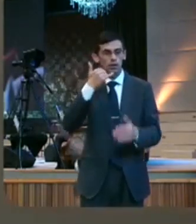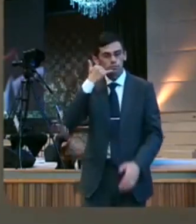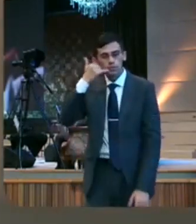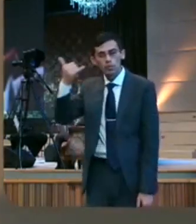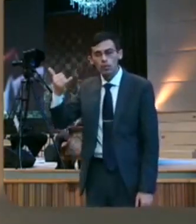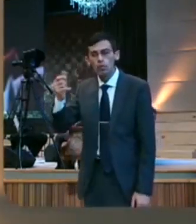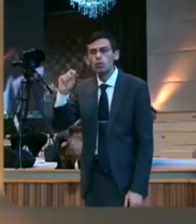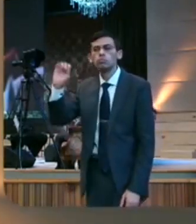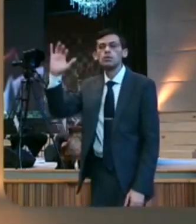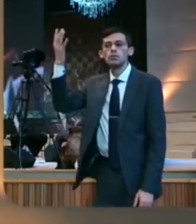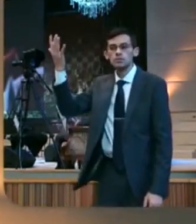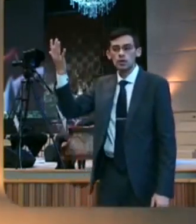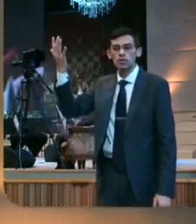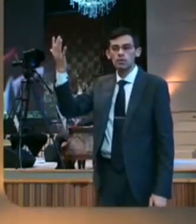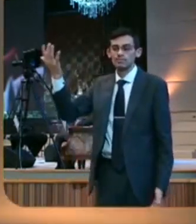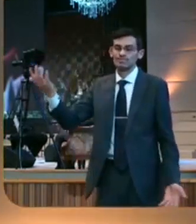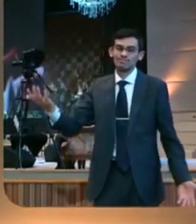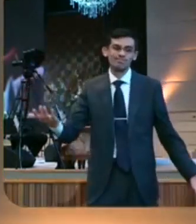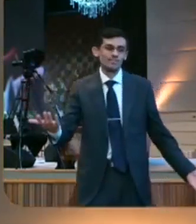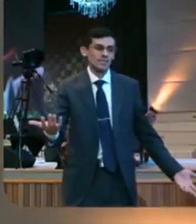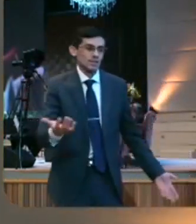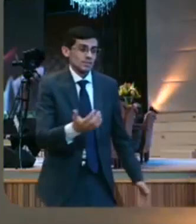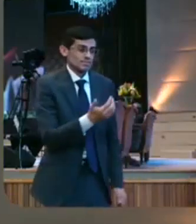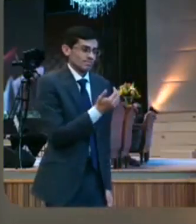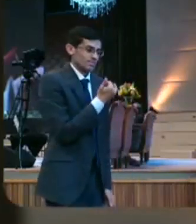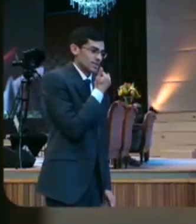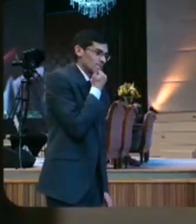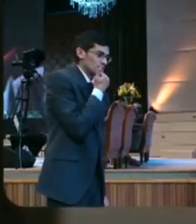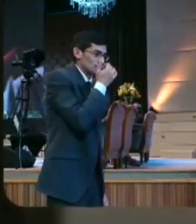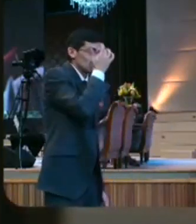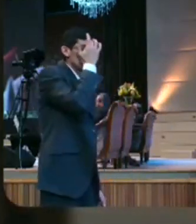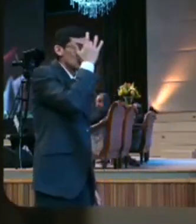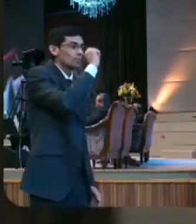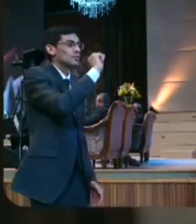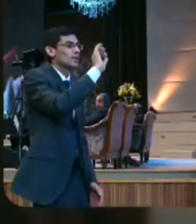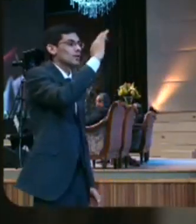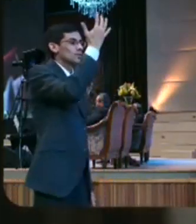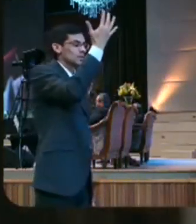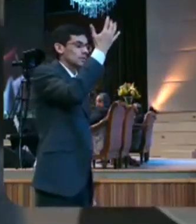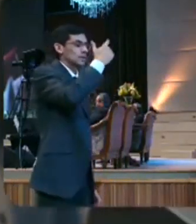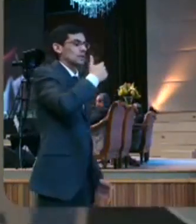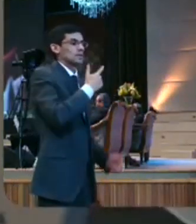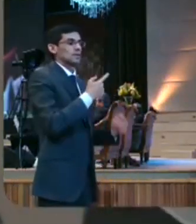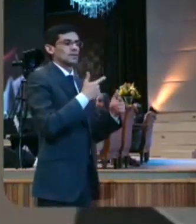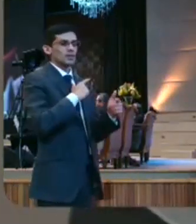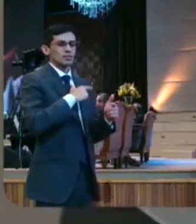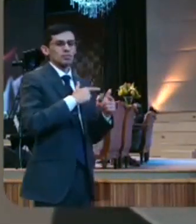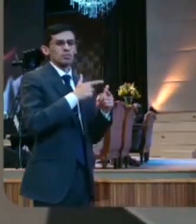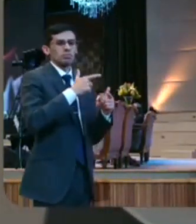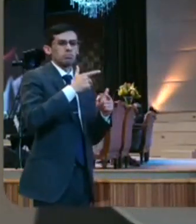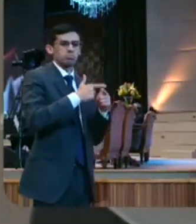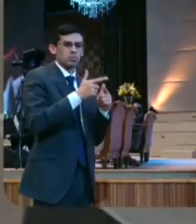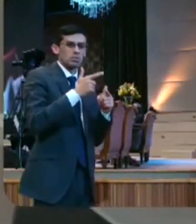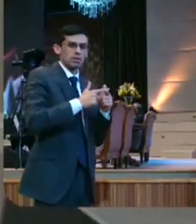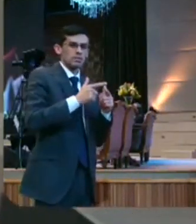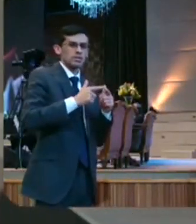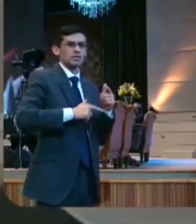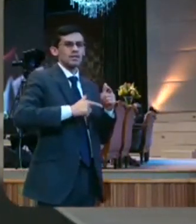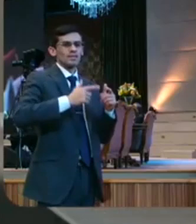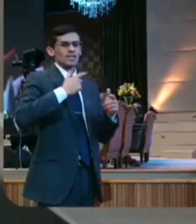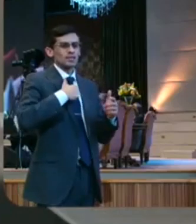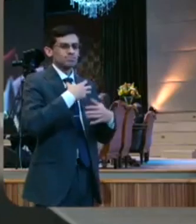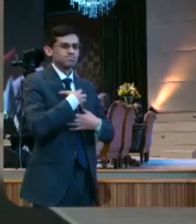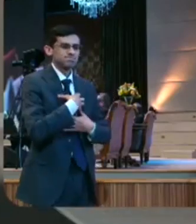fulano, o que aconteceu? Ele falou: rapaz, você não imagina, houve um acidente tão forte aqui na nossa cidade, eu fiquei